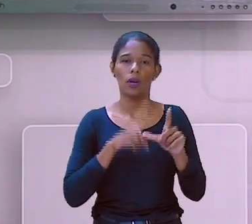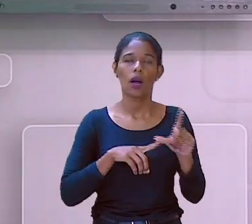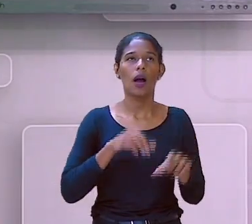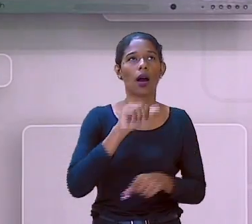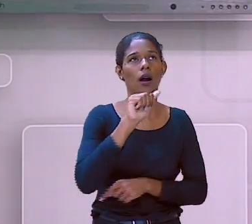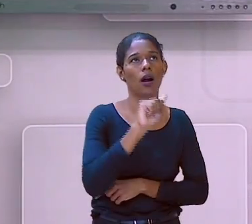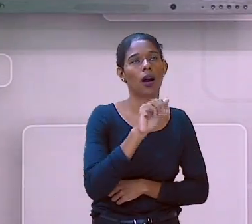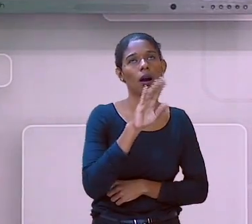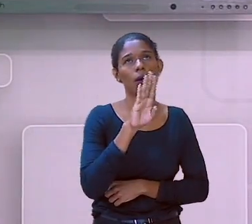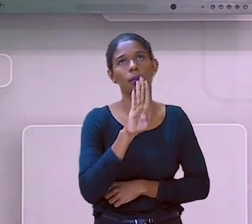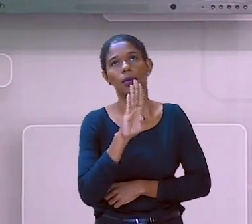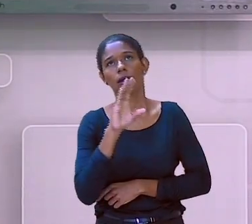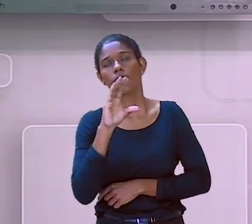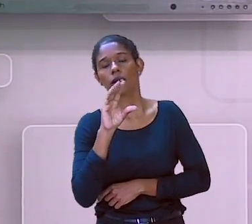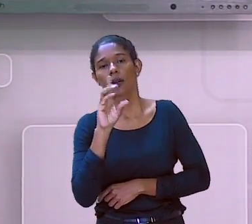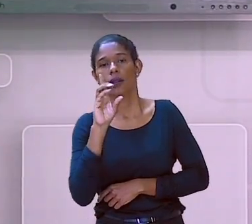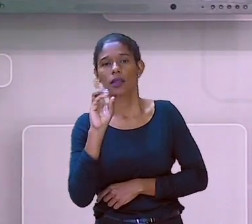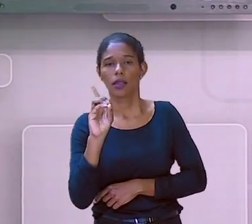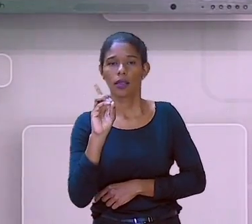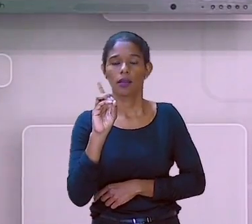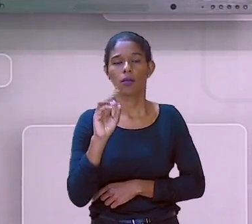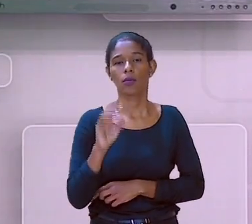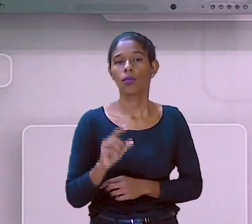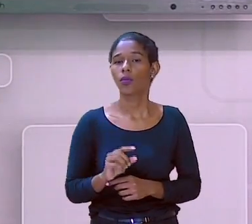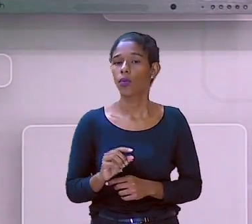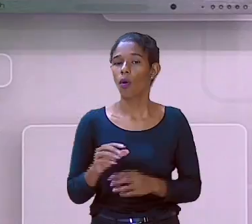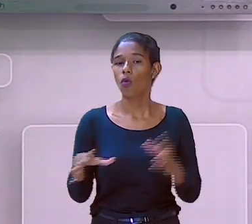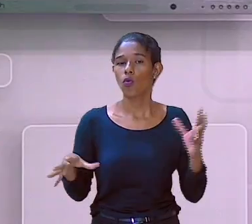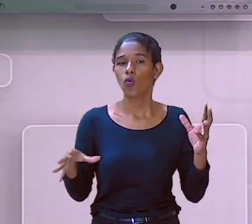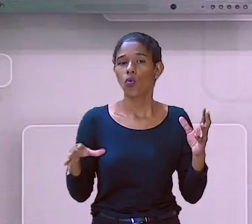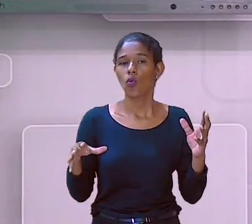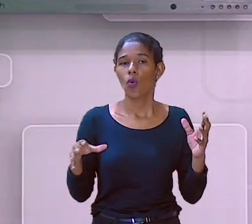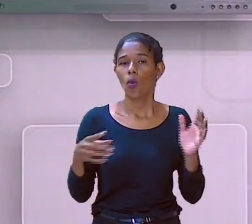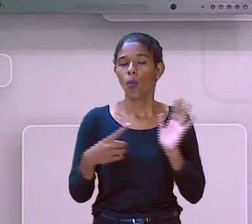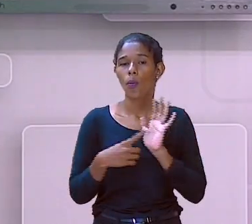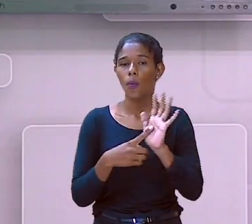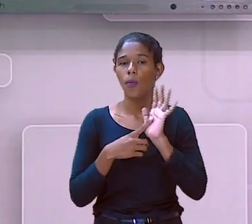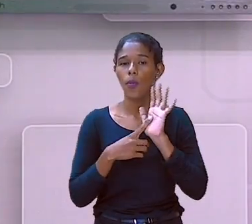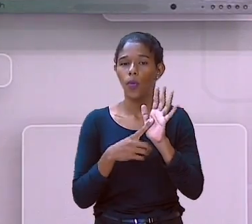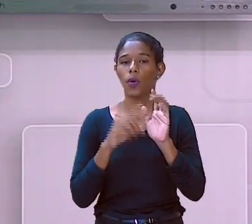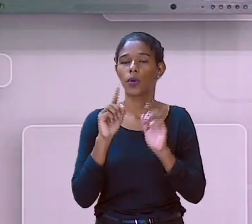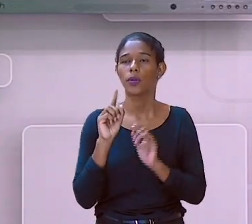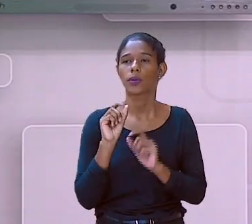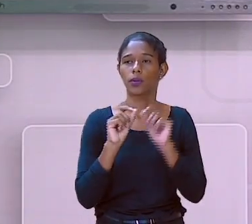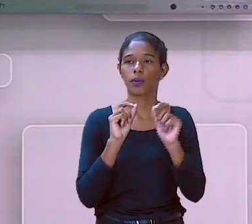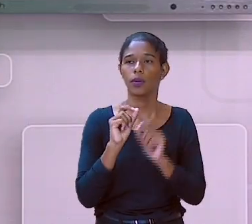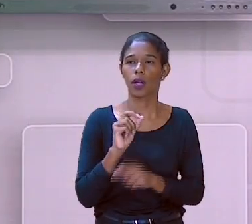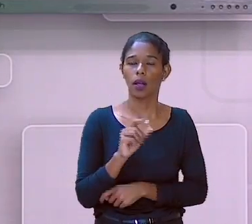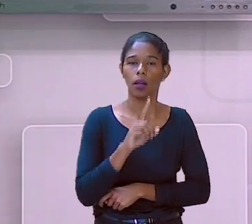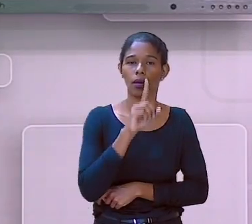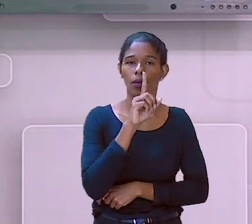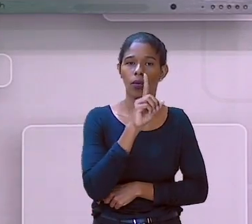uma proporção, o que nós podemos falar? Que A está